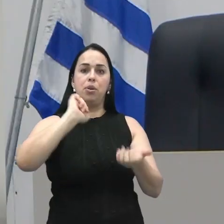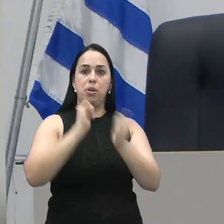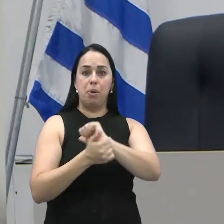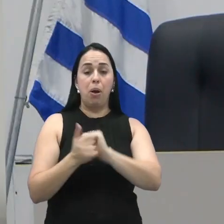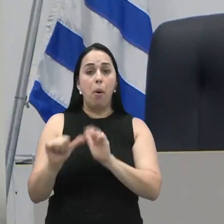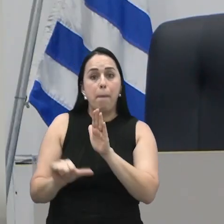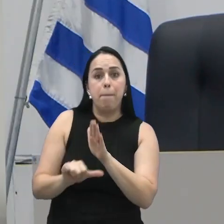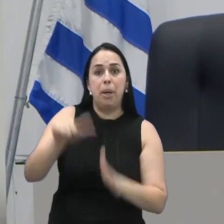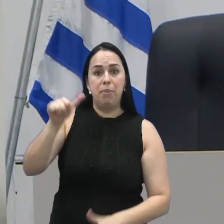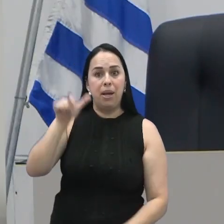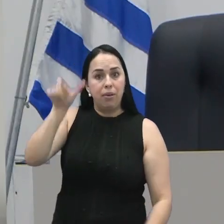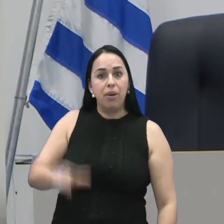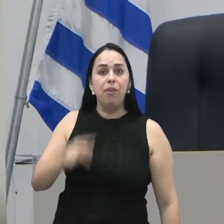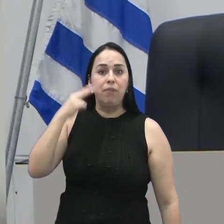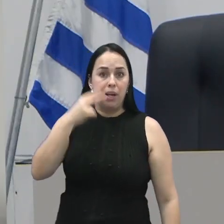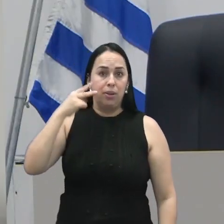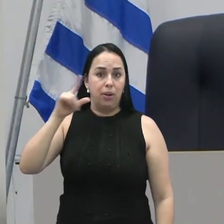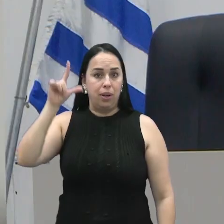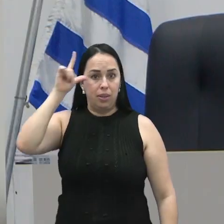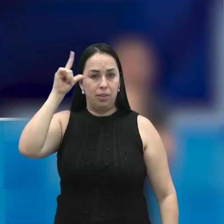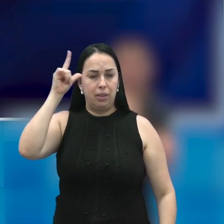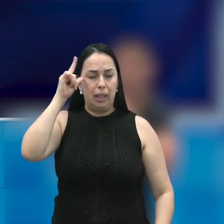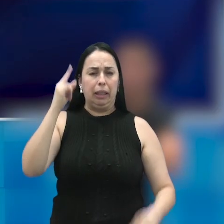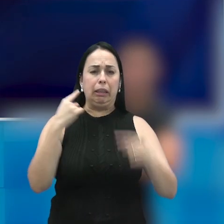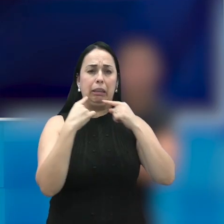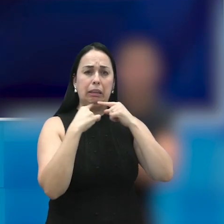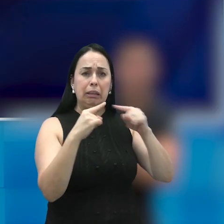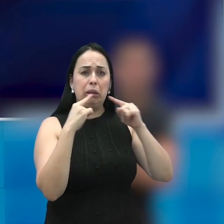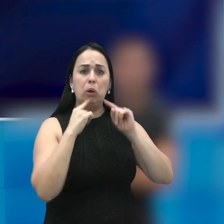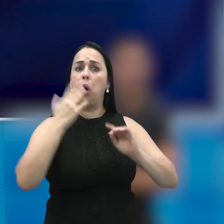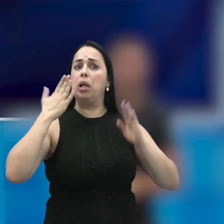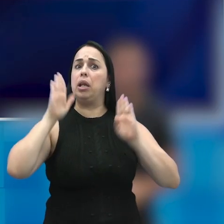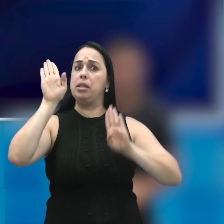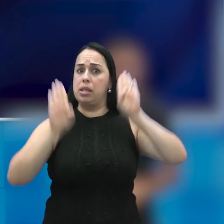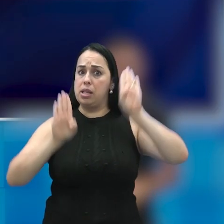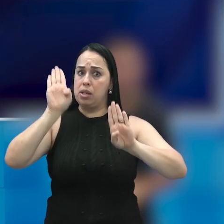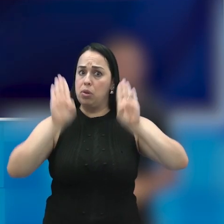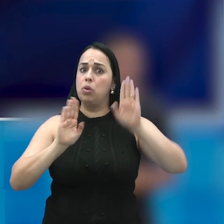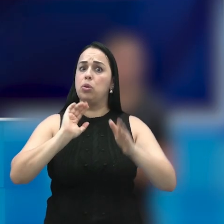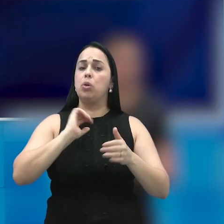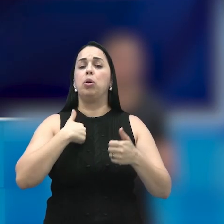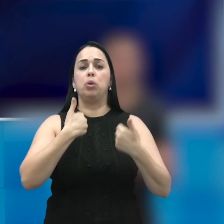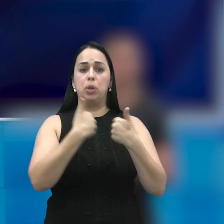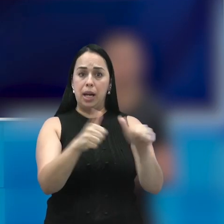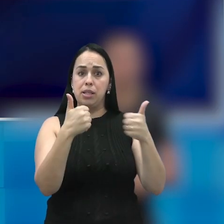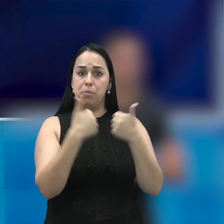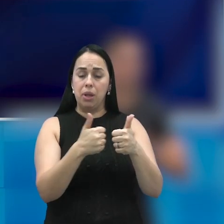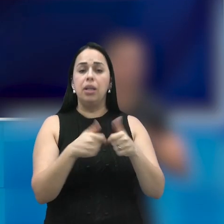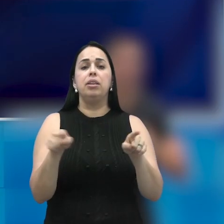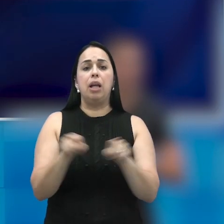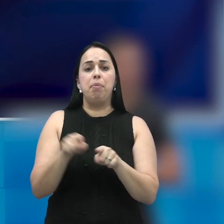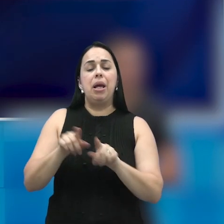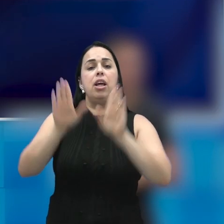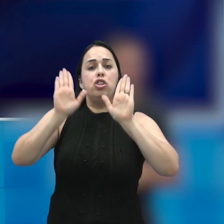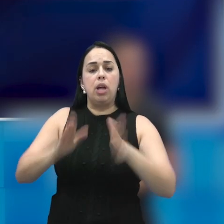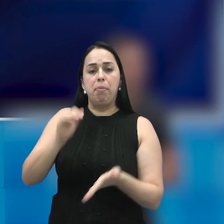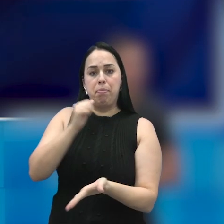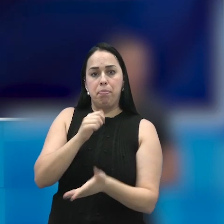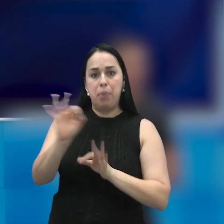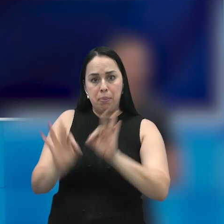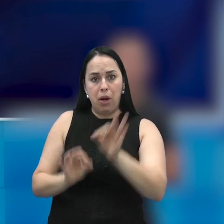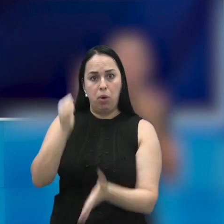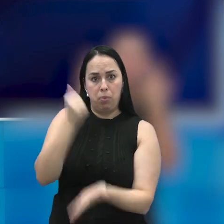O primeiro orador, o vereador Lino Bispo, criticou a licitação do transporte público e informou que protocolou uma liminar